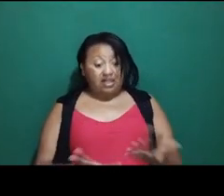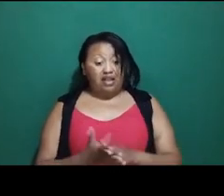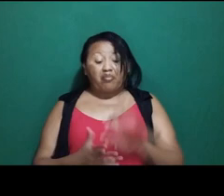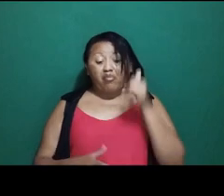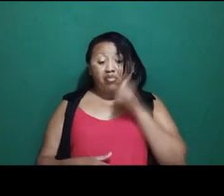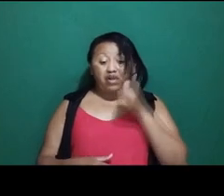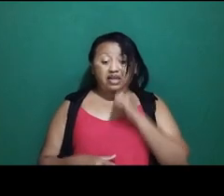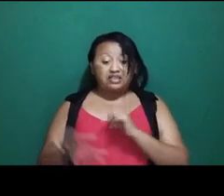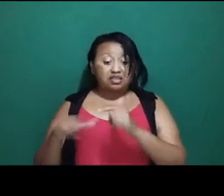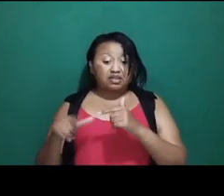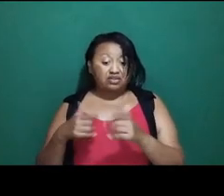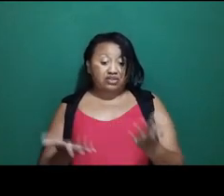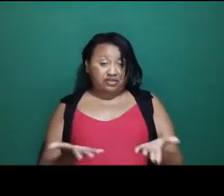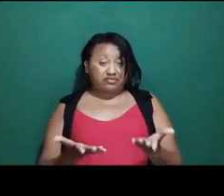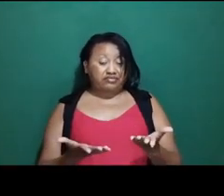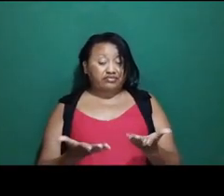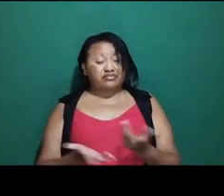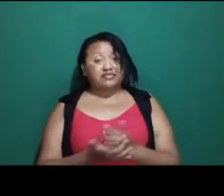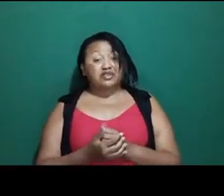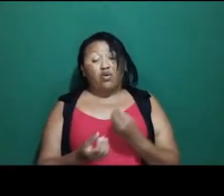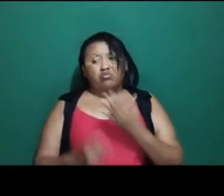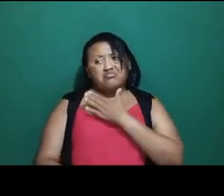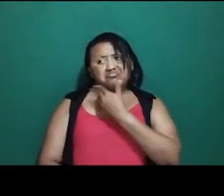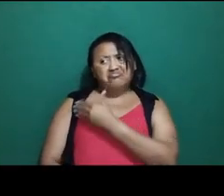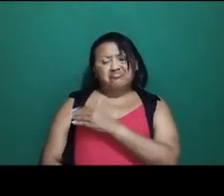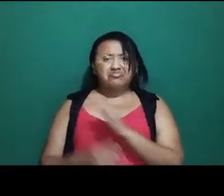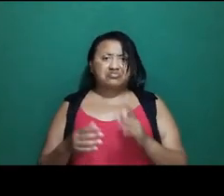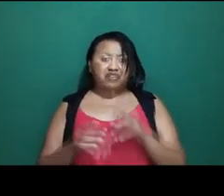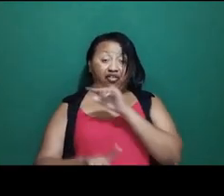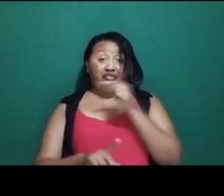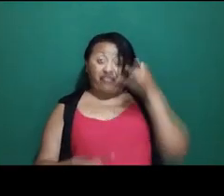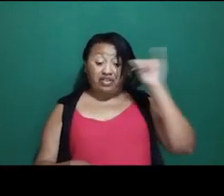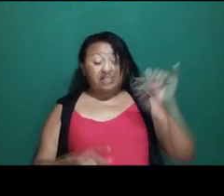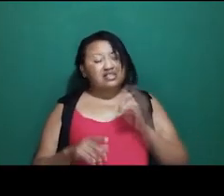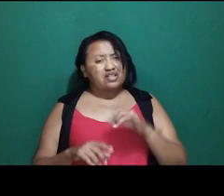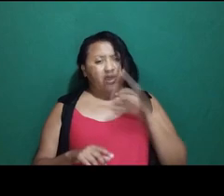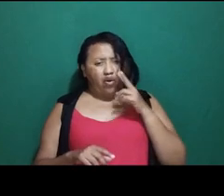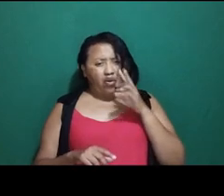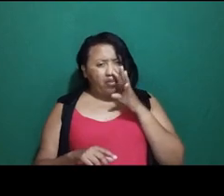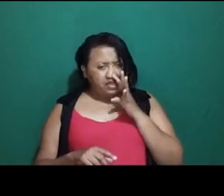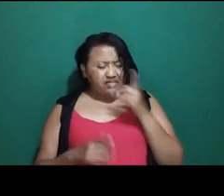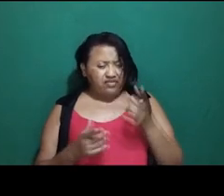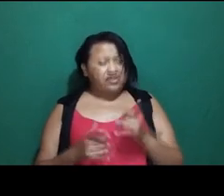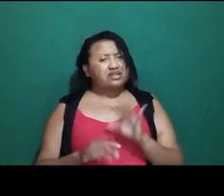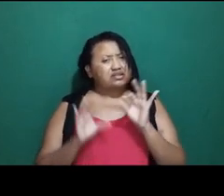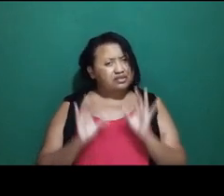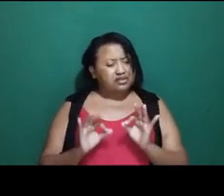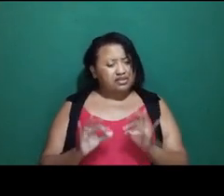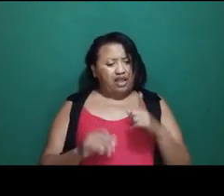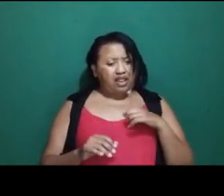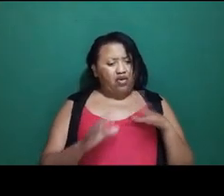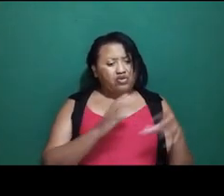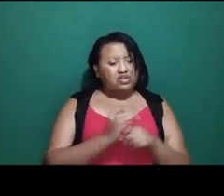e trabalhadores comuns no espaço de poder certo então se vocês observarem direitinho aqui nesse nesta conclusão tem